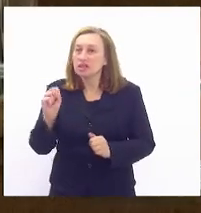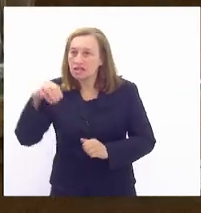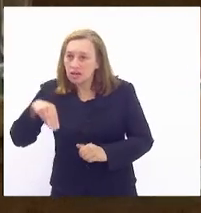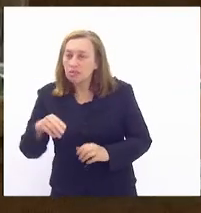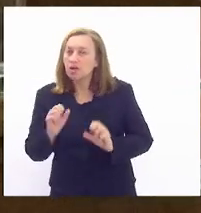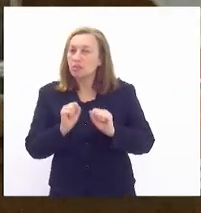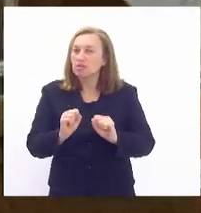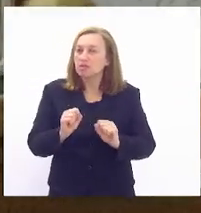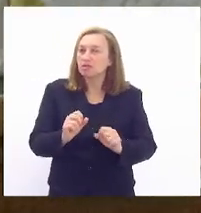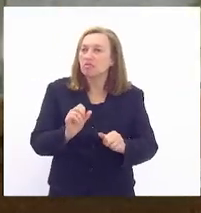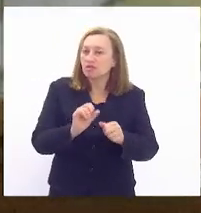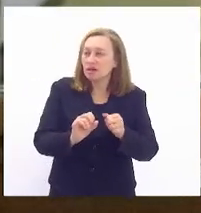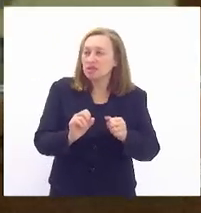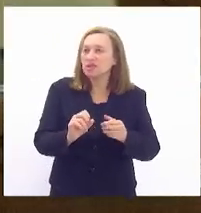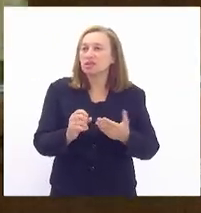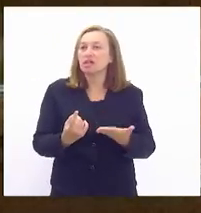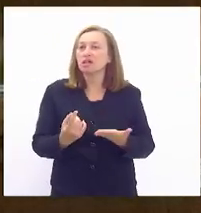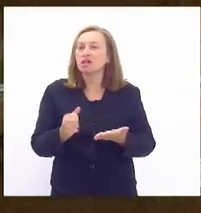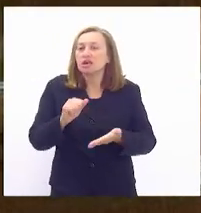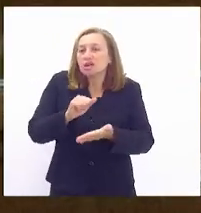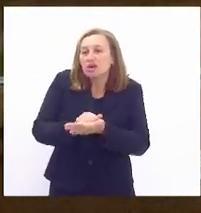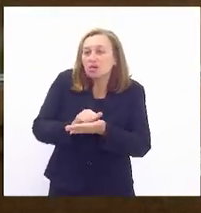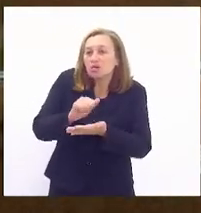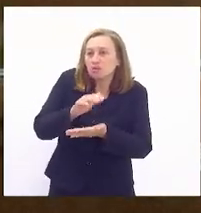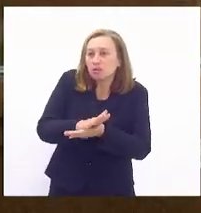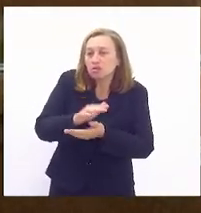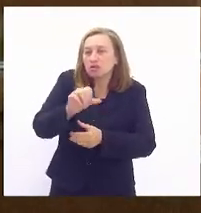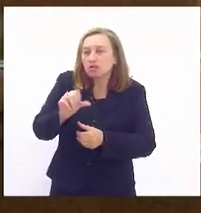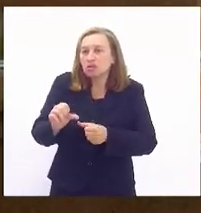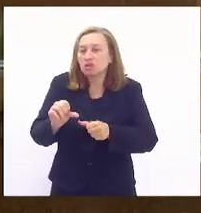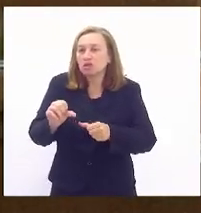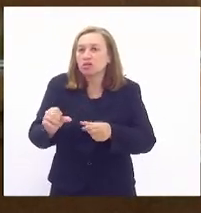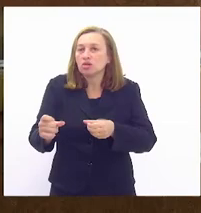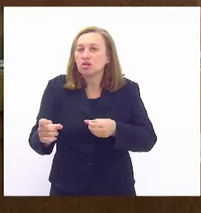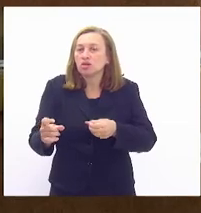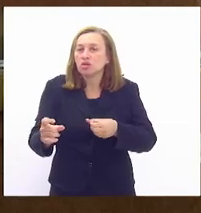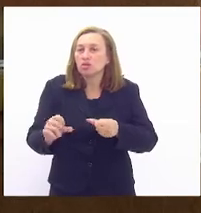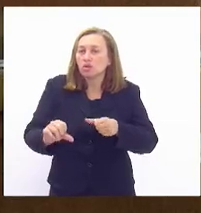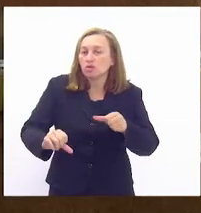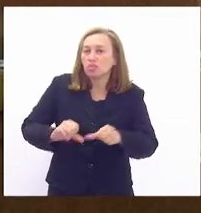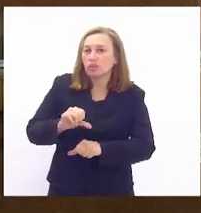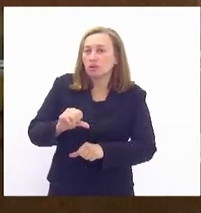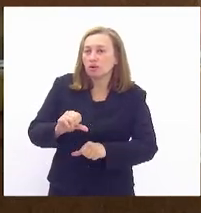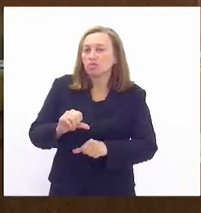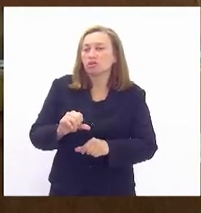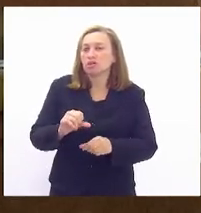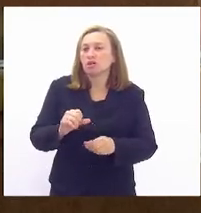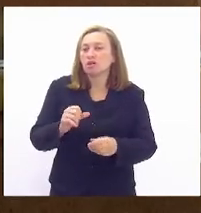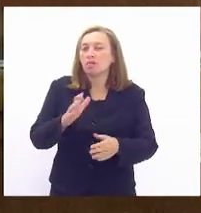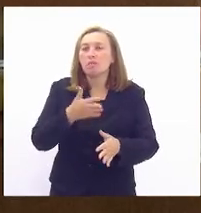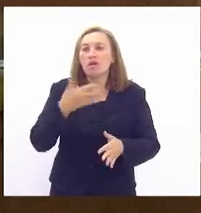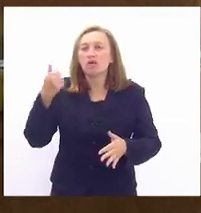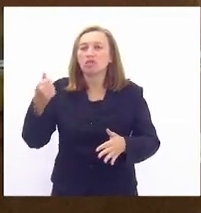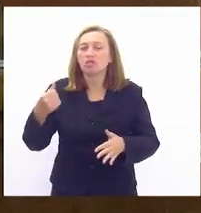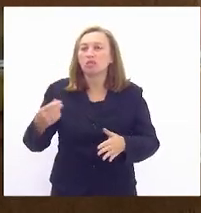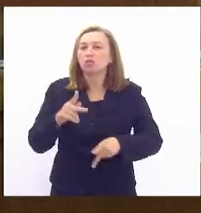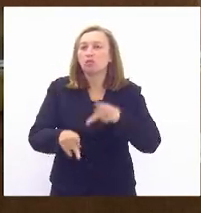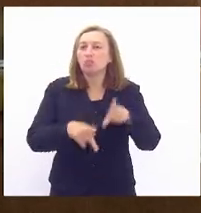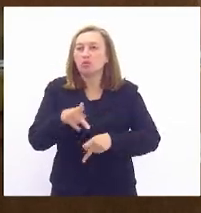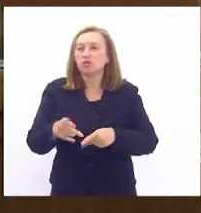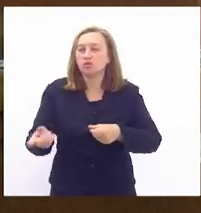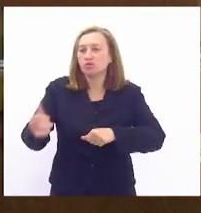fazer a conversão dessas multas em ações aplicadas aqui para melhoria para a população de Volta